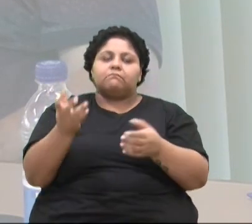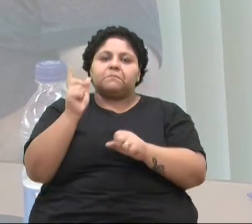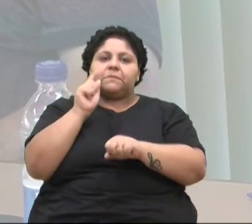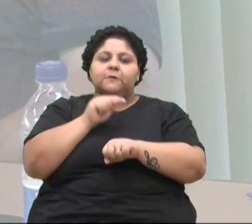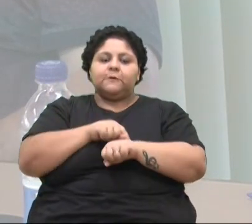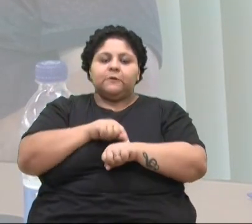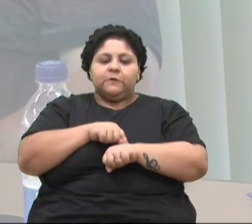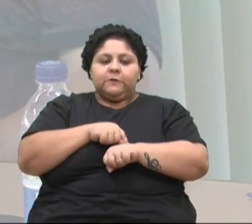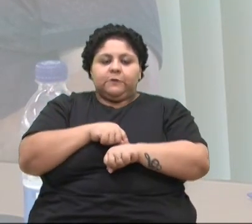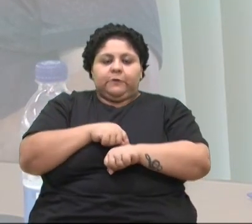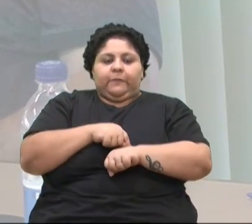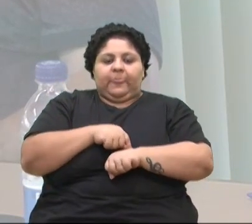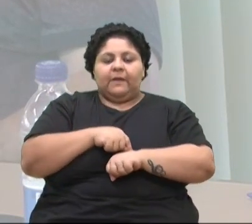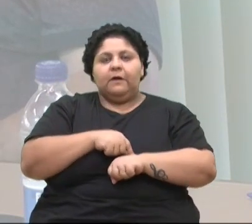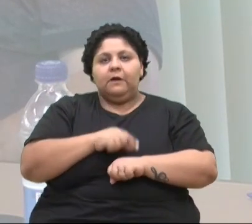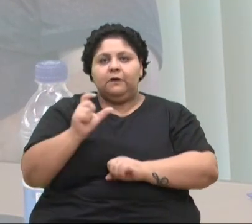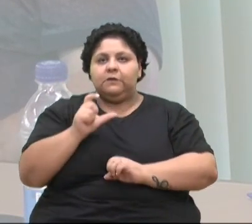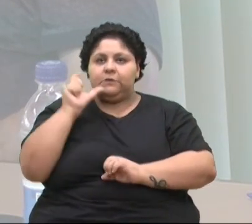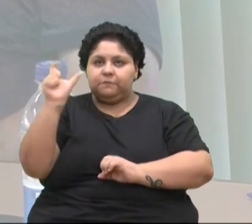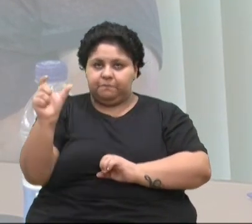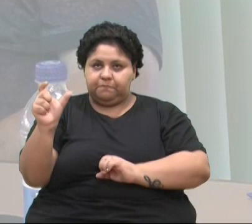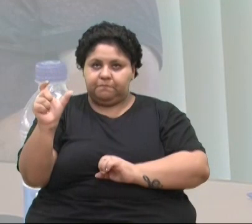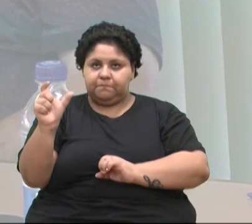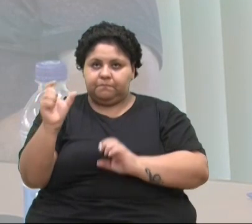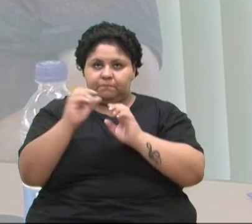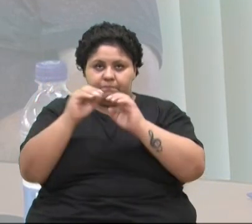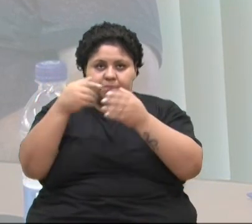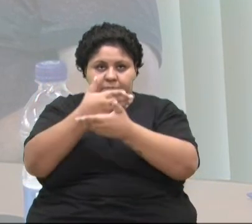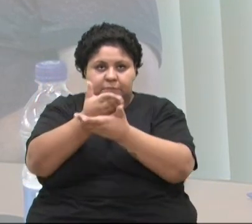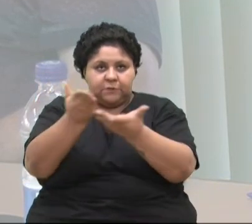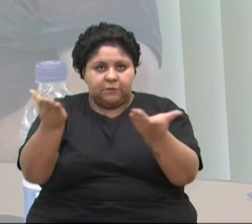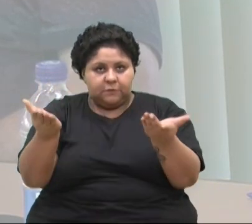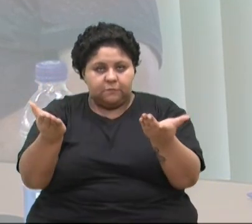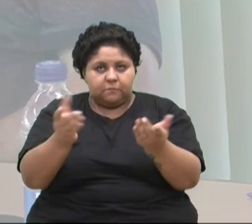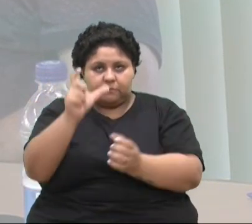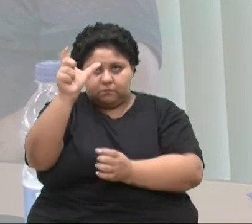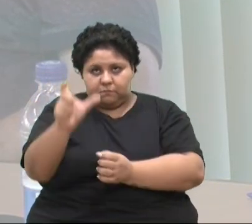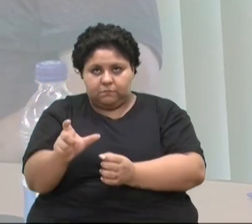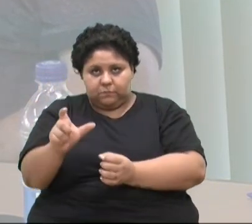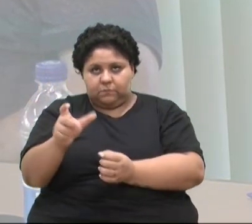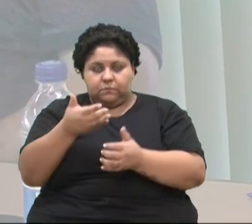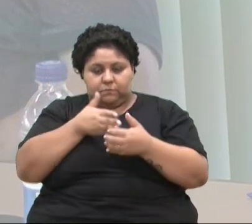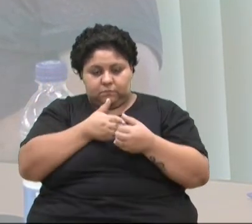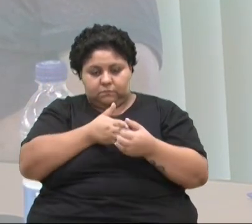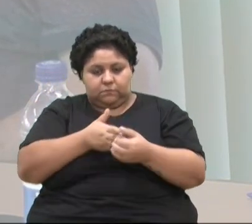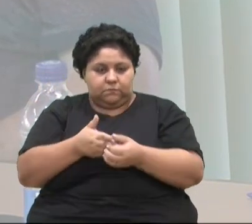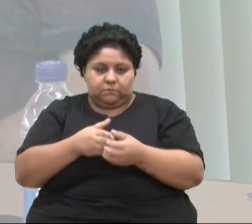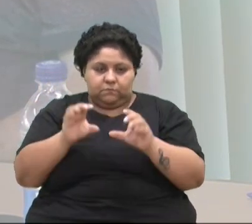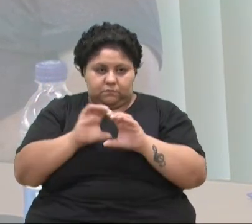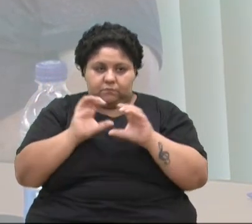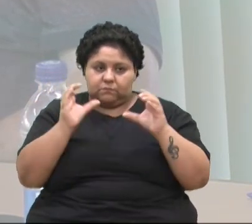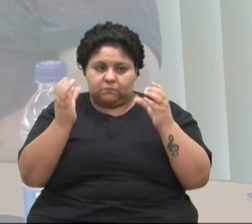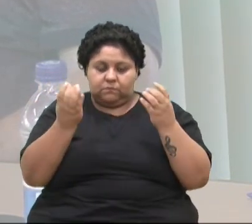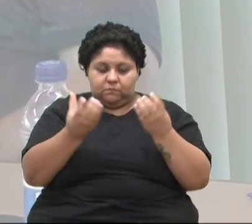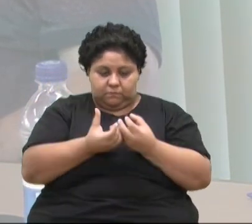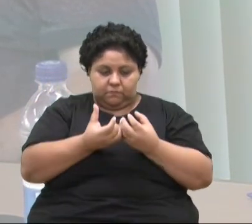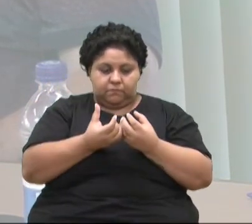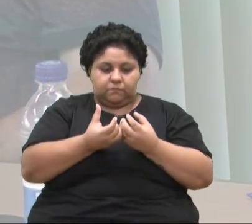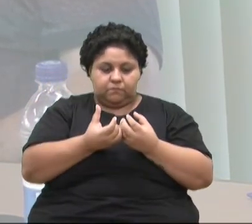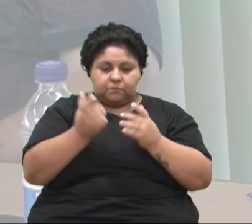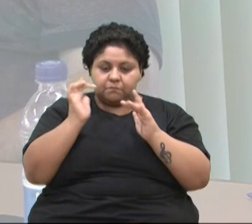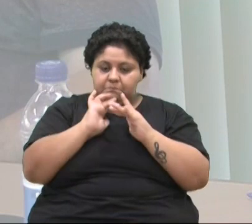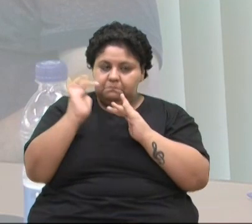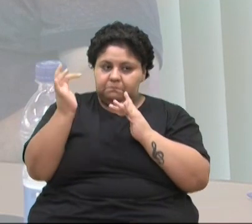colocar a palavra à disposição de alguém, das pessoas que nos acompanham, a comunidade que nos acompanha pelas